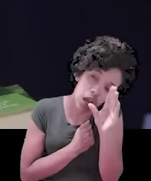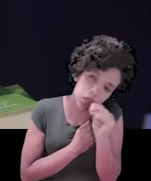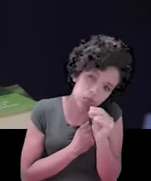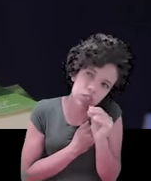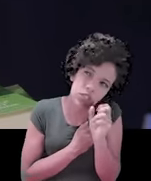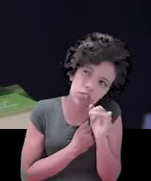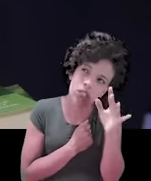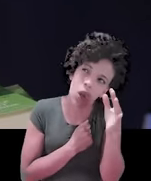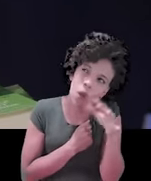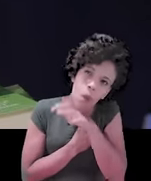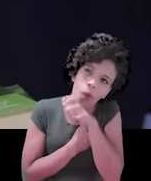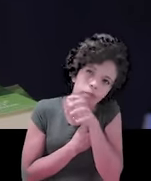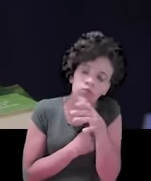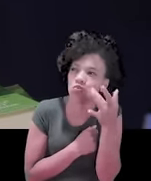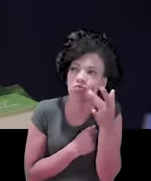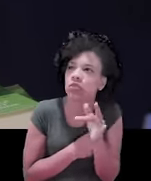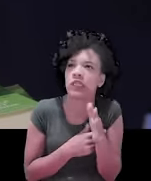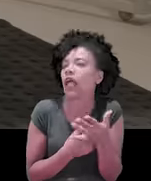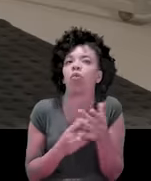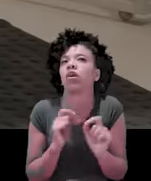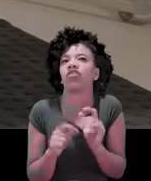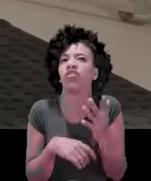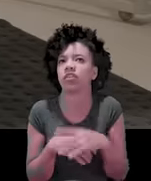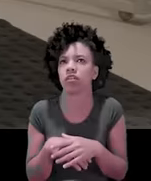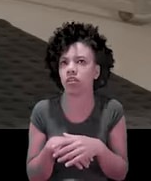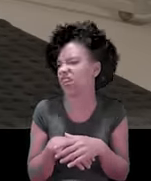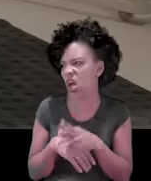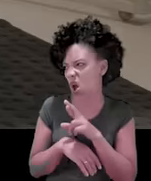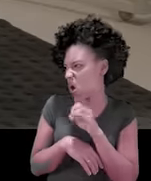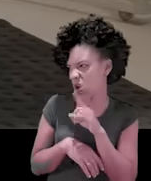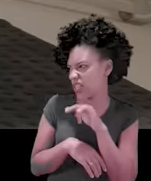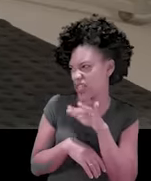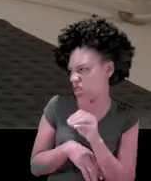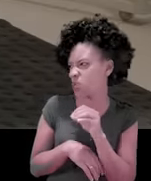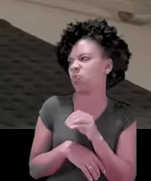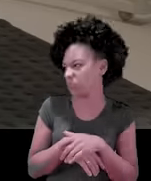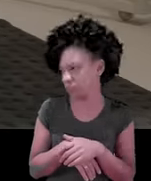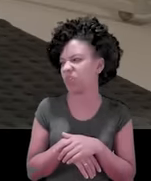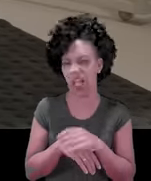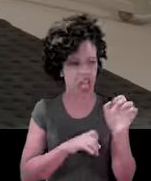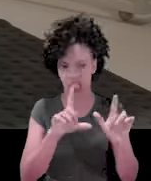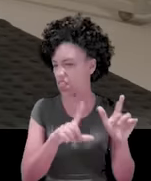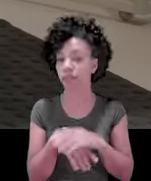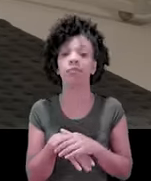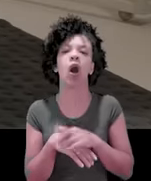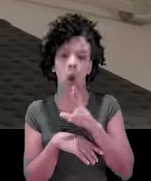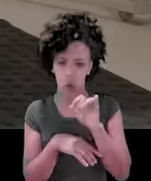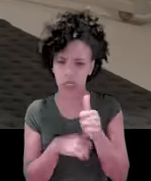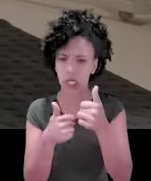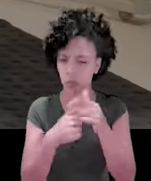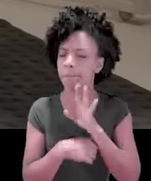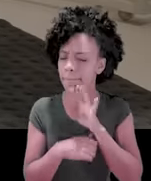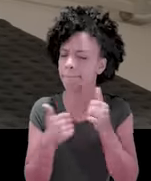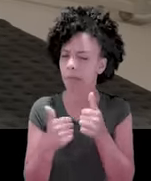a noite faz também você entrar um bicho que eu sei lá algumas estocadas aqui e Rodrigo Hilbert para começar Rodrigo